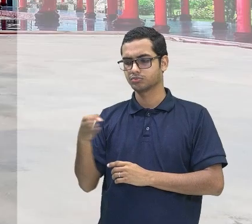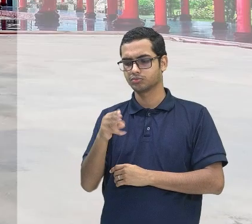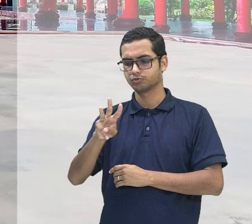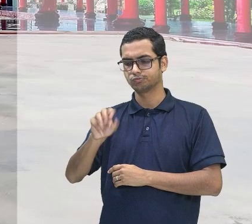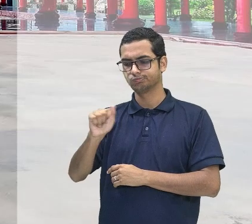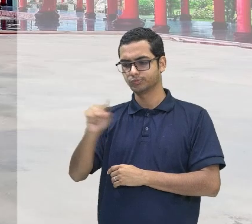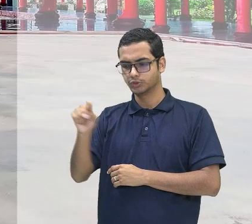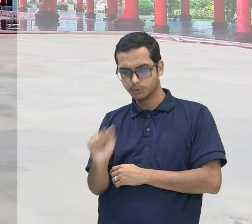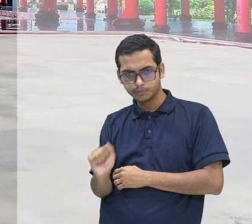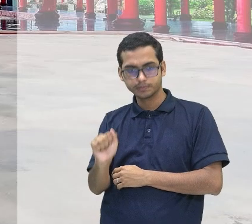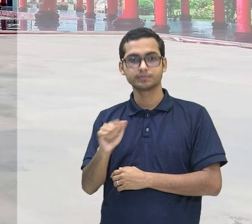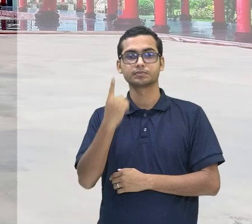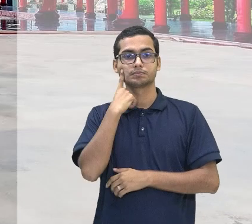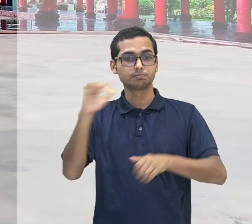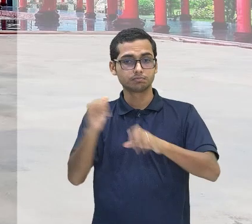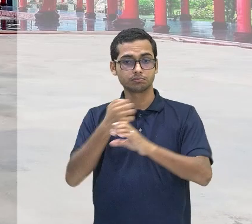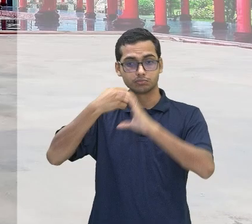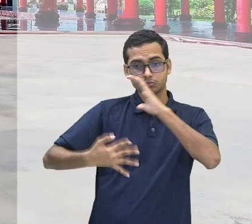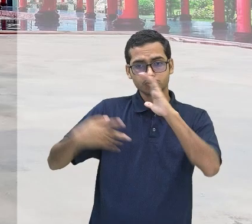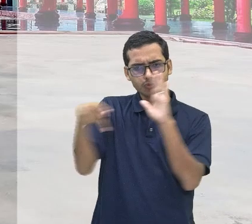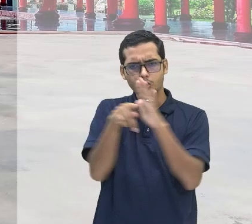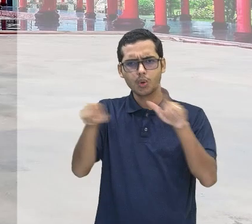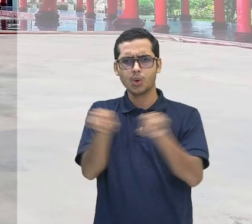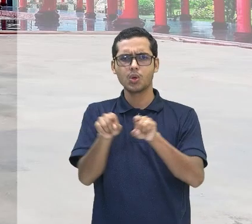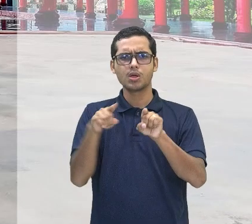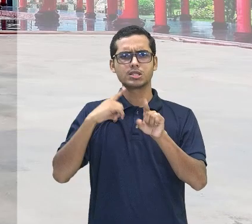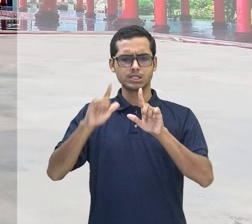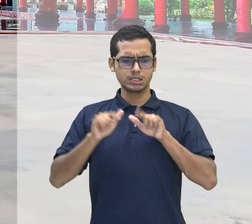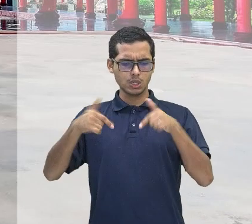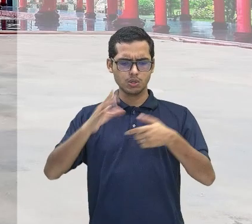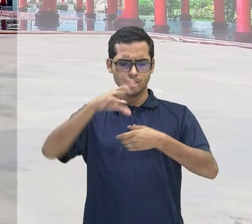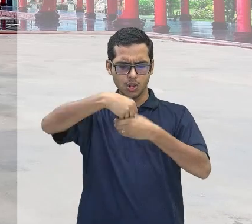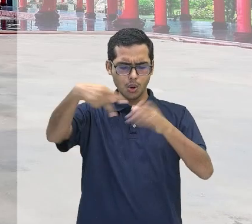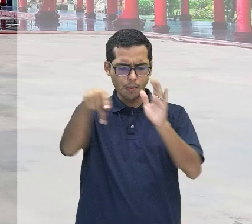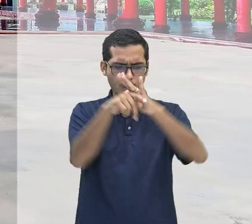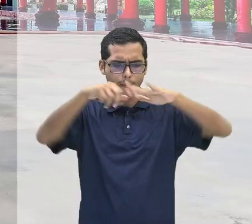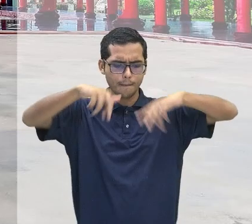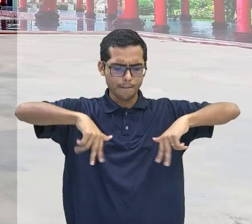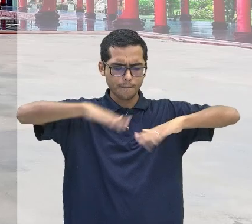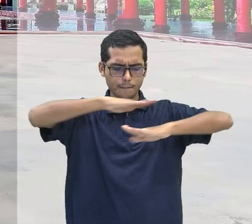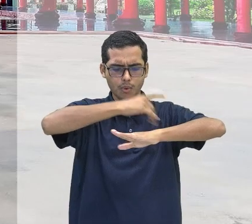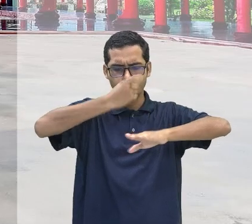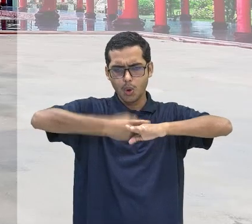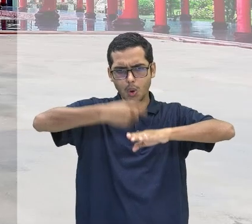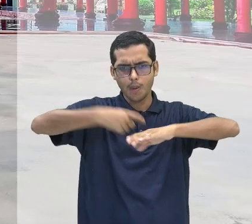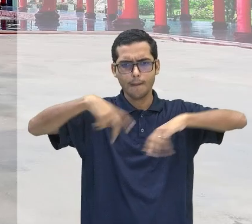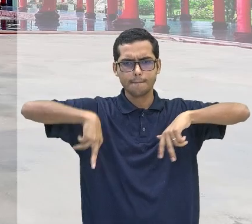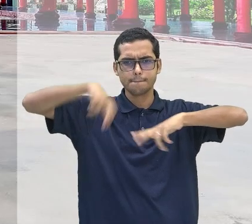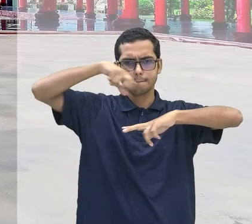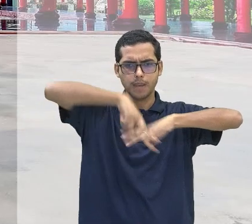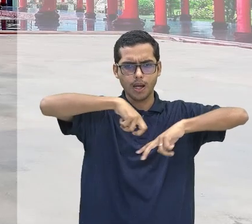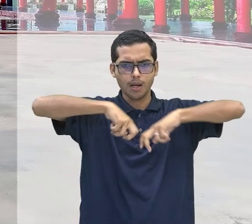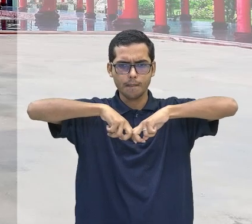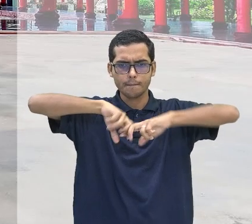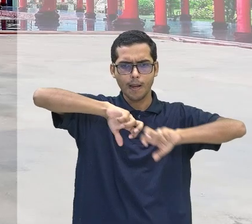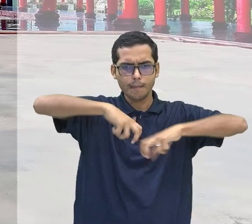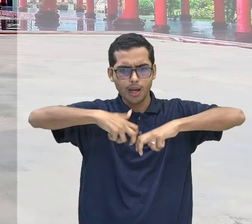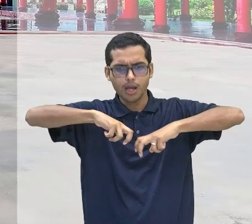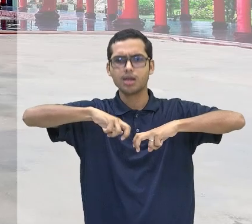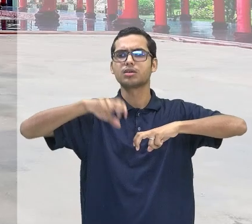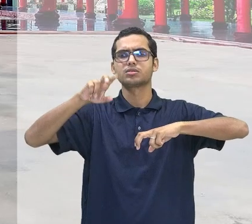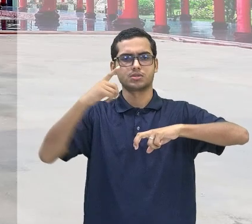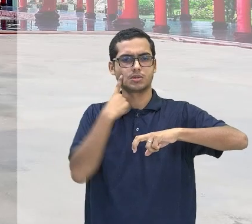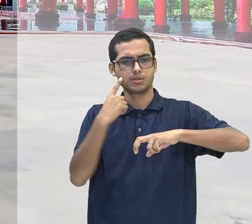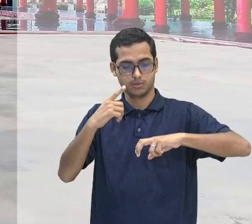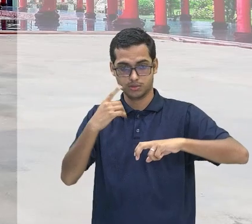essas características da luta ao solo que compõem aí o jiu-jitsu brasileiro como nós